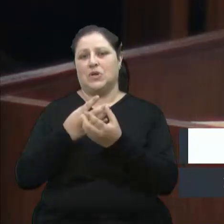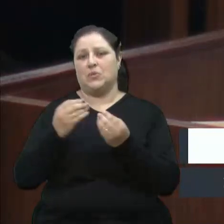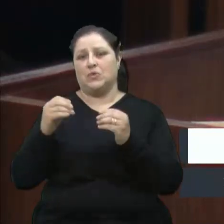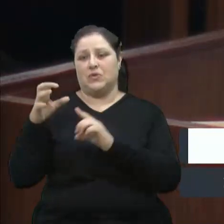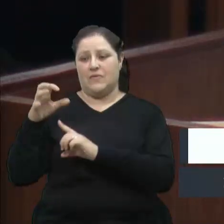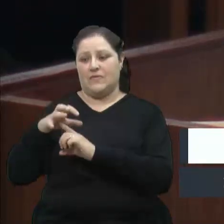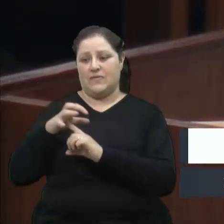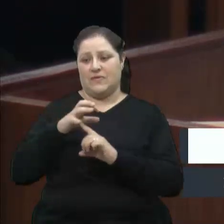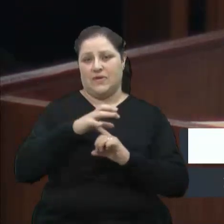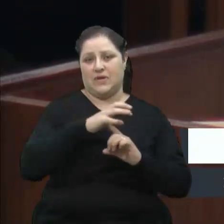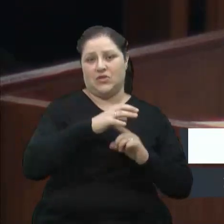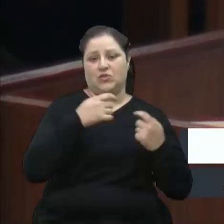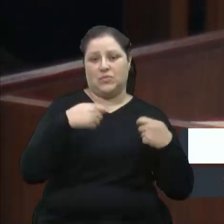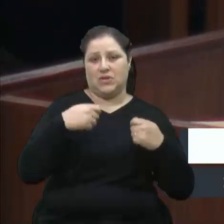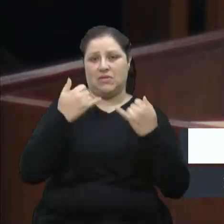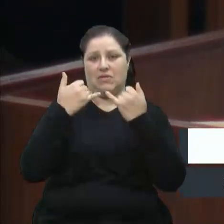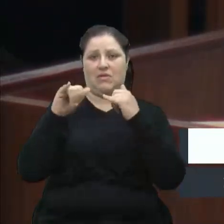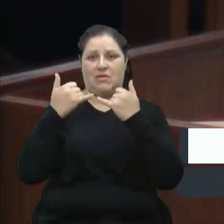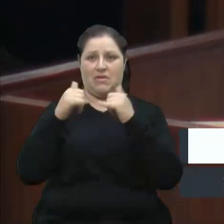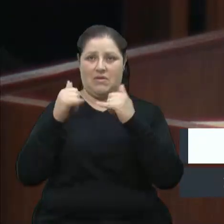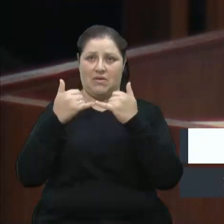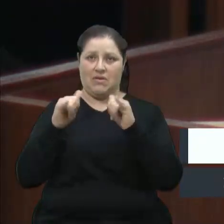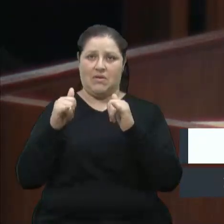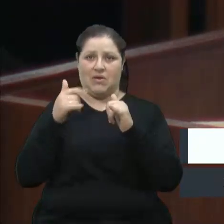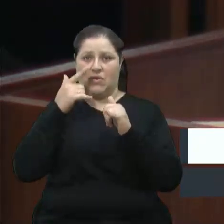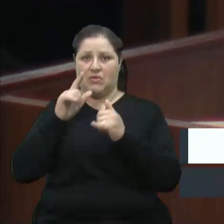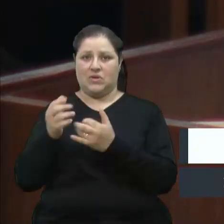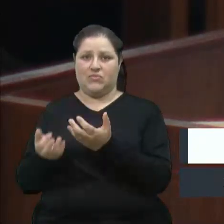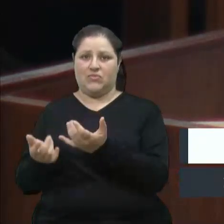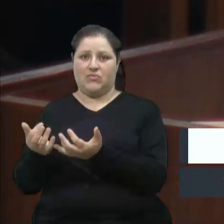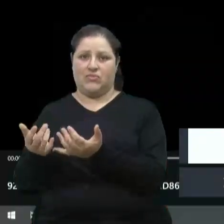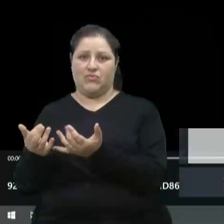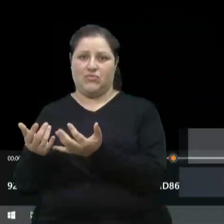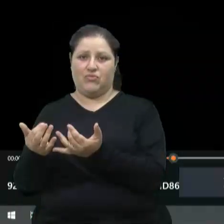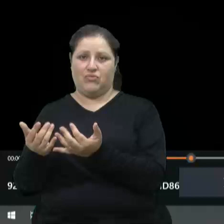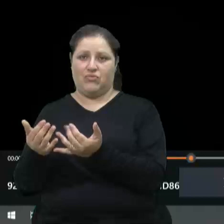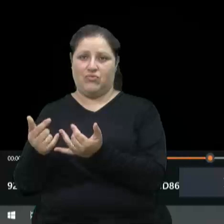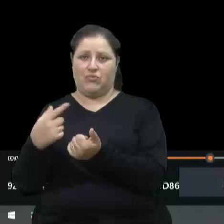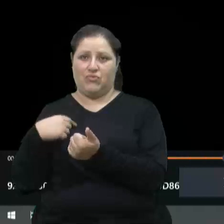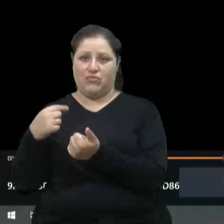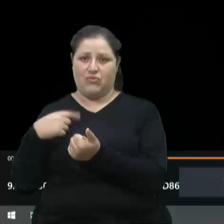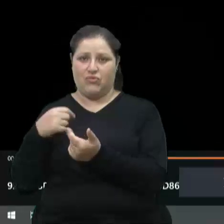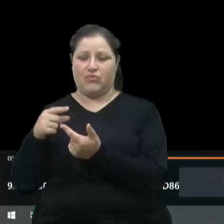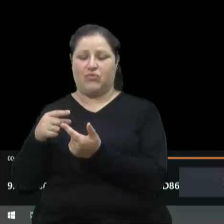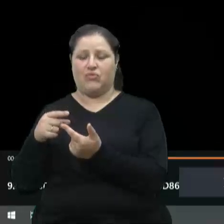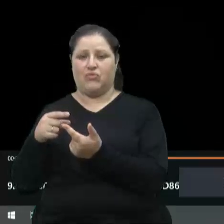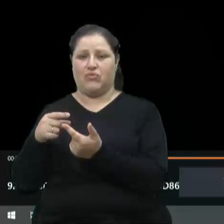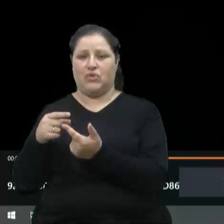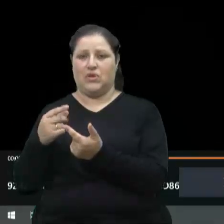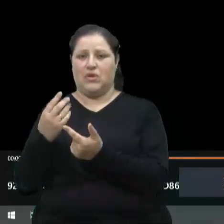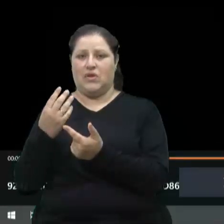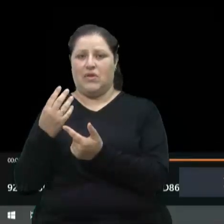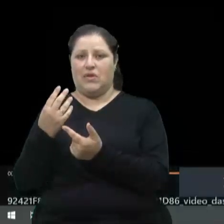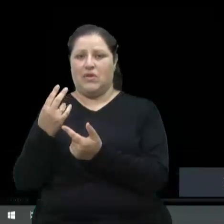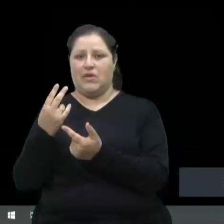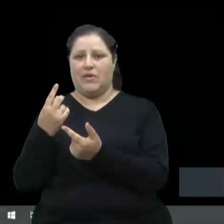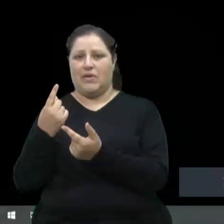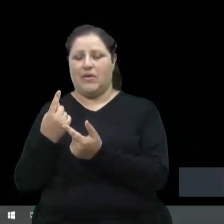eles precisam usar energia para fritá-la, seu pastel, fazer o seu crepe, vender o seu açaí.